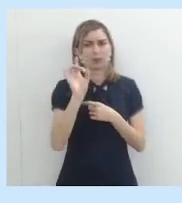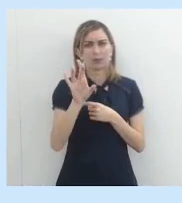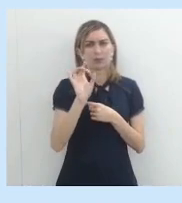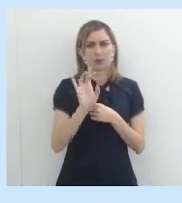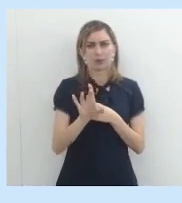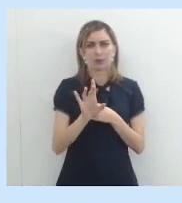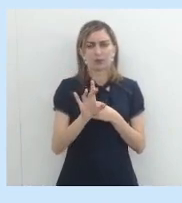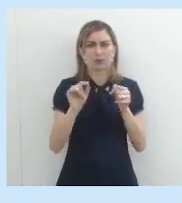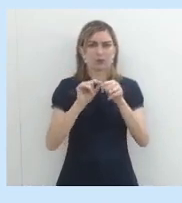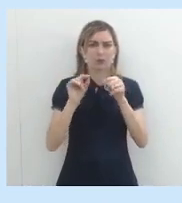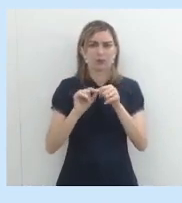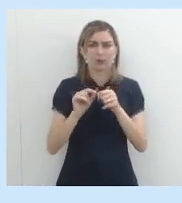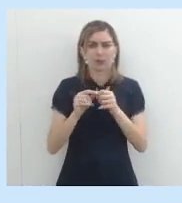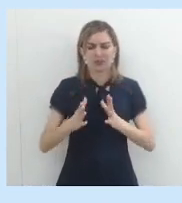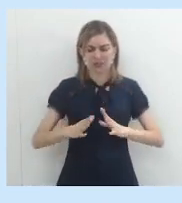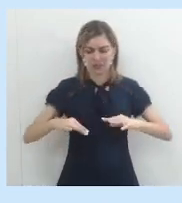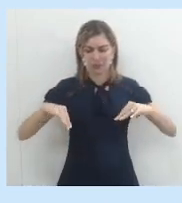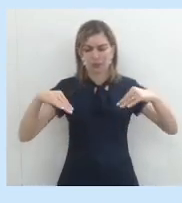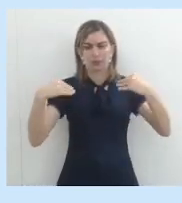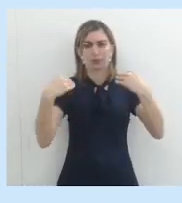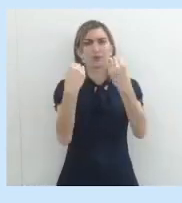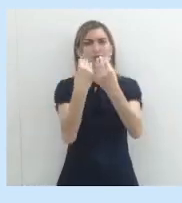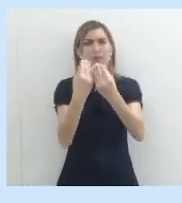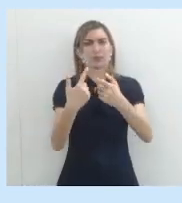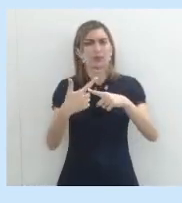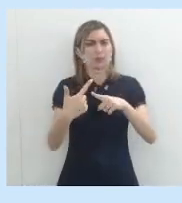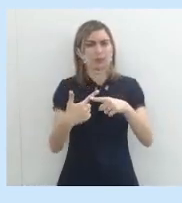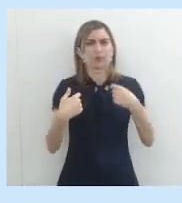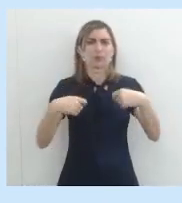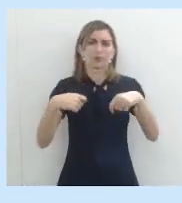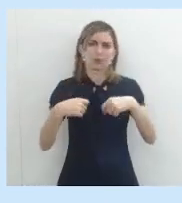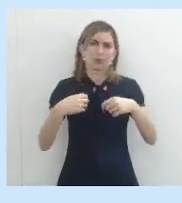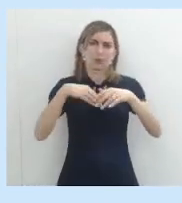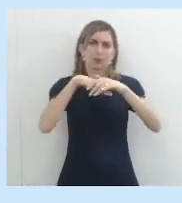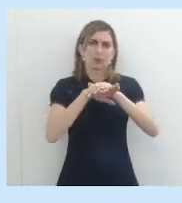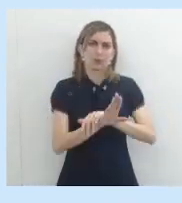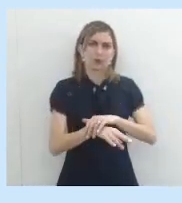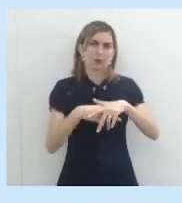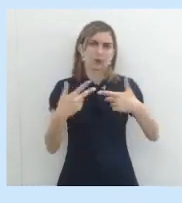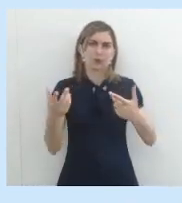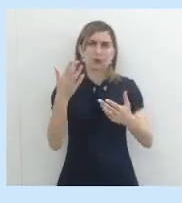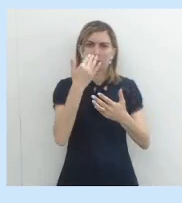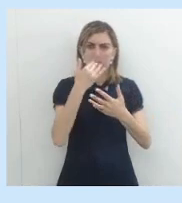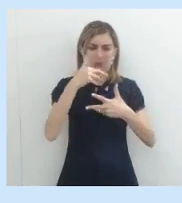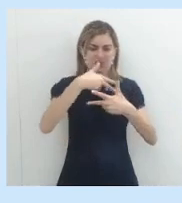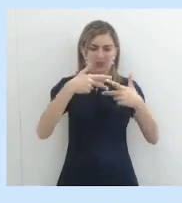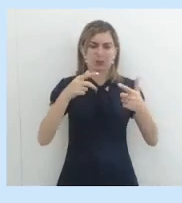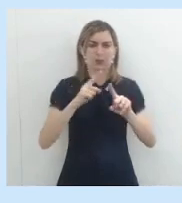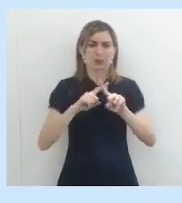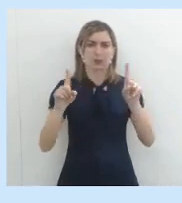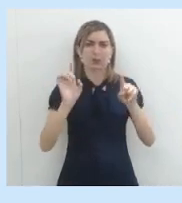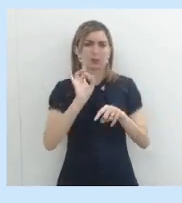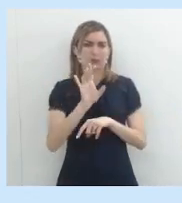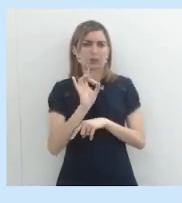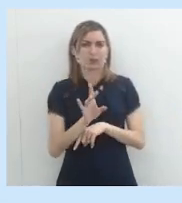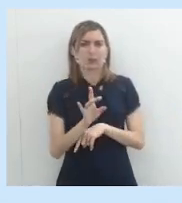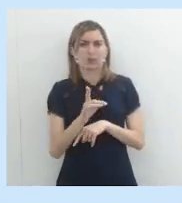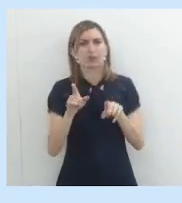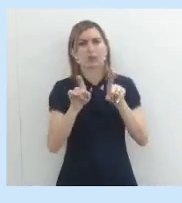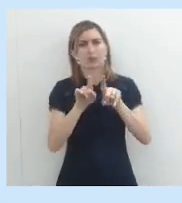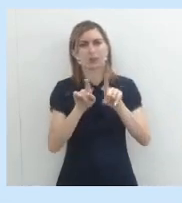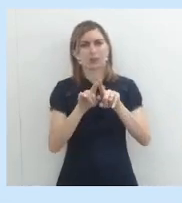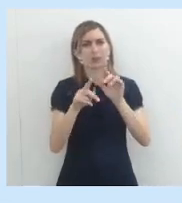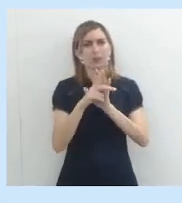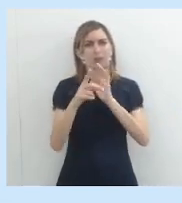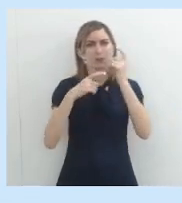vou fazer um vaso porque eu porque realmente estava precisando para guardar um cereal, alguma coisa, mas não era. Eles tinham também a